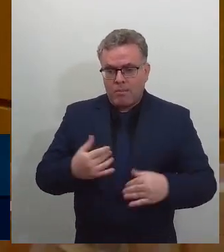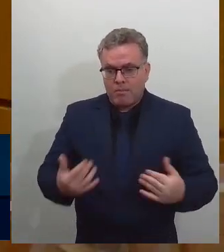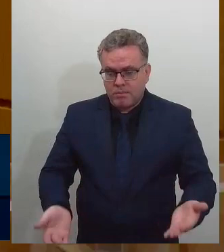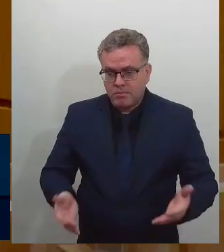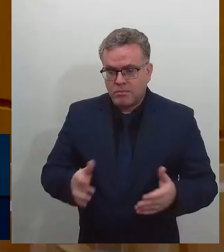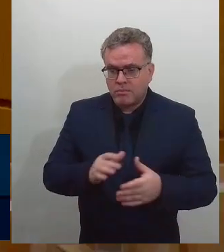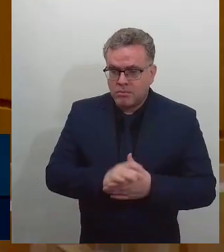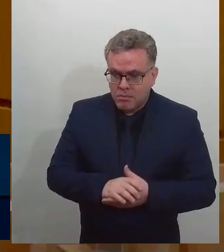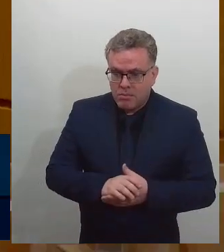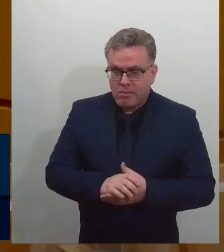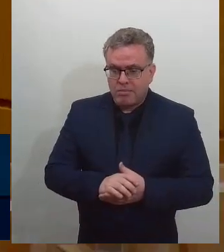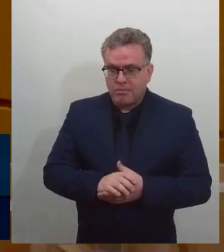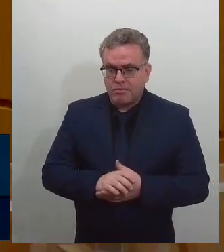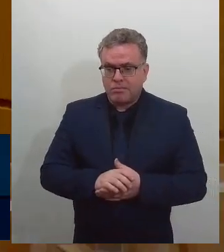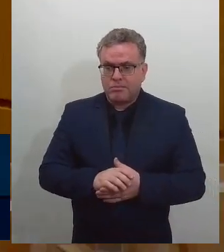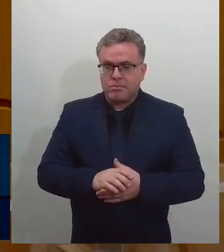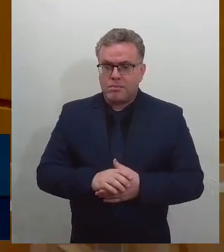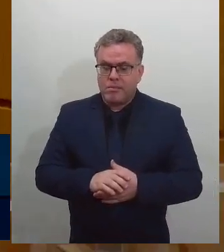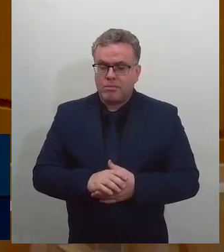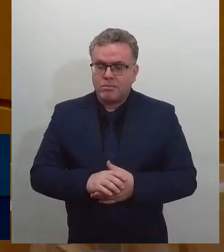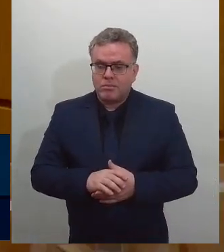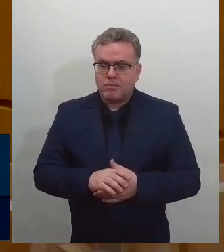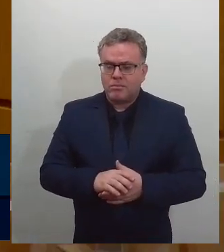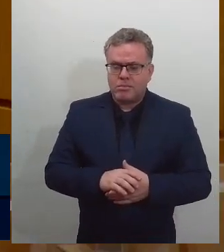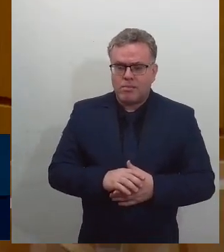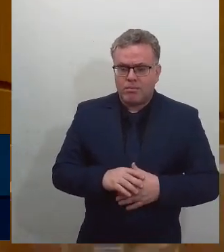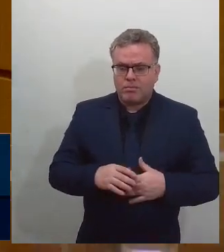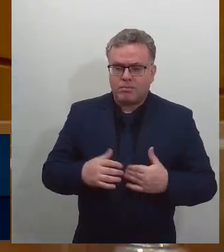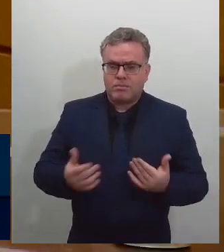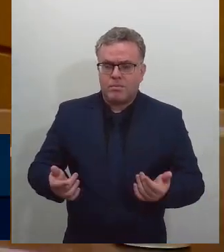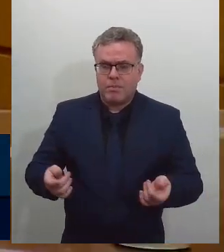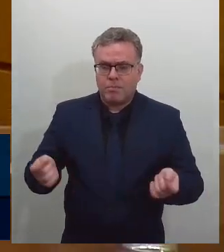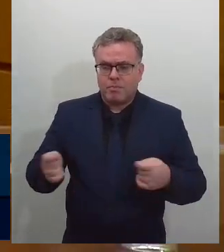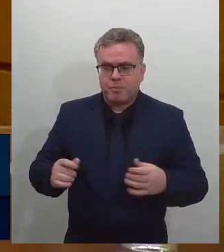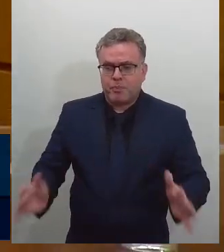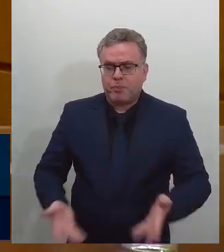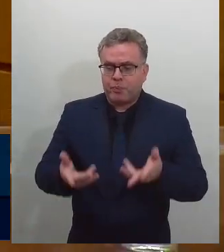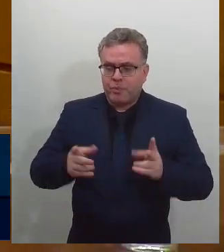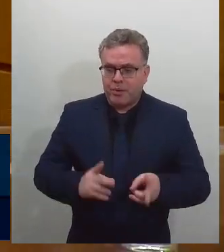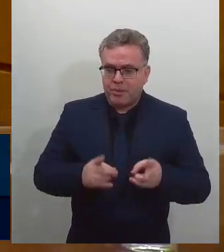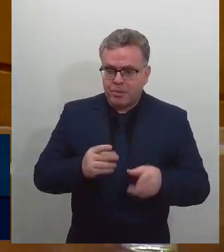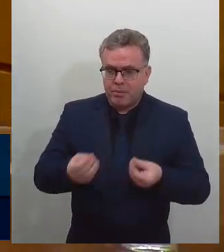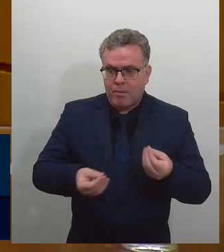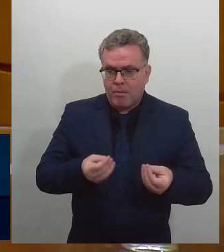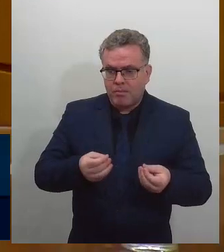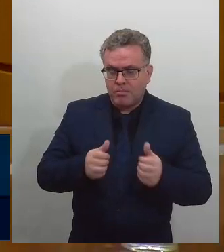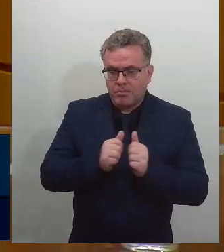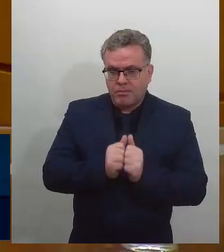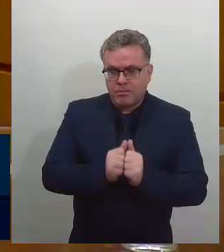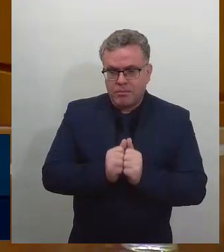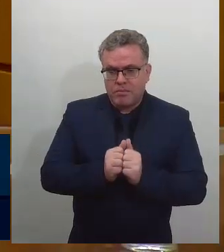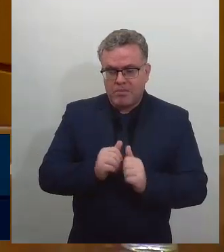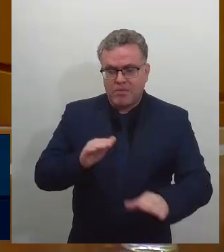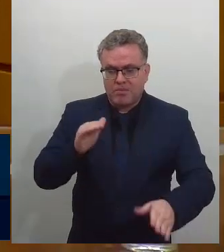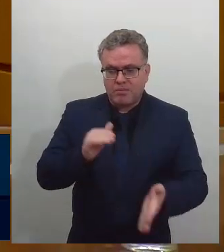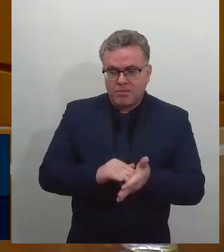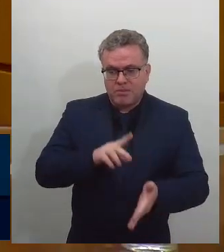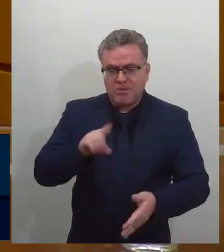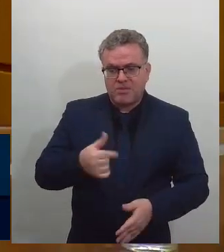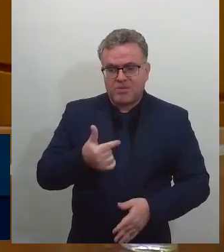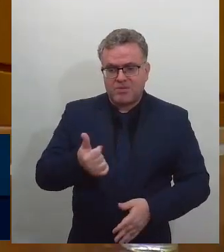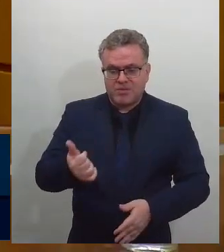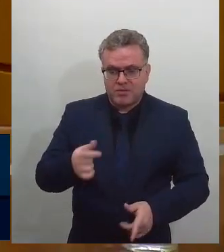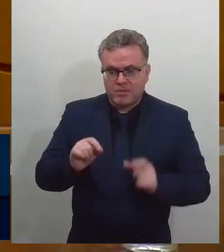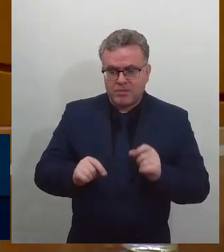vacinação. Essa multivacinação vai prosseguir até o dia 21, e aproveito esse momento para reforçar